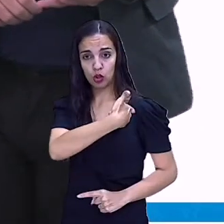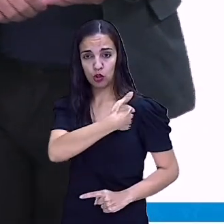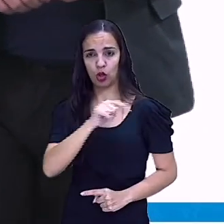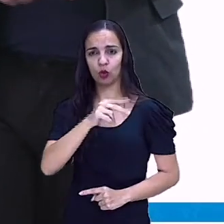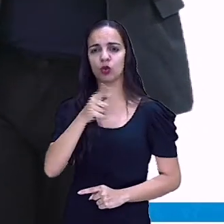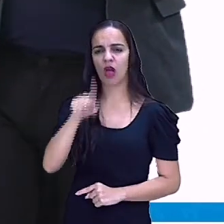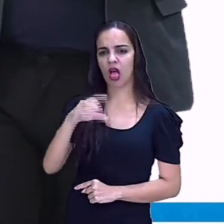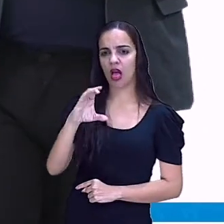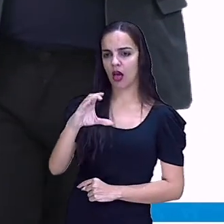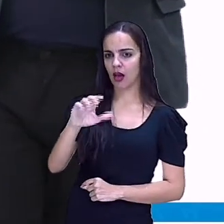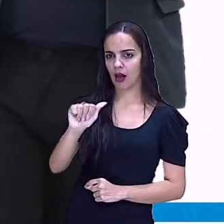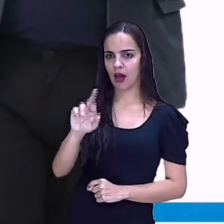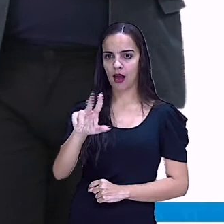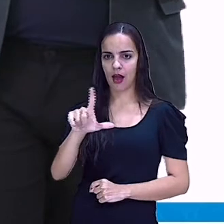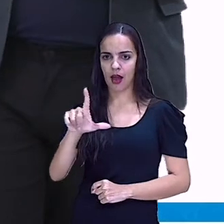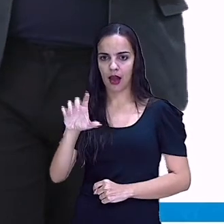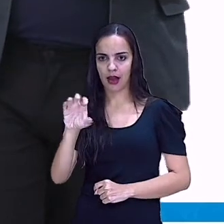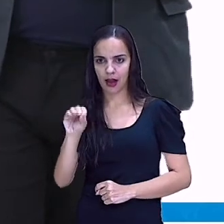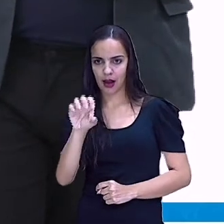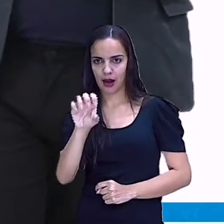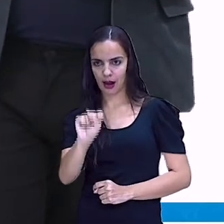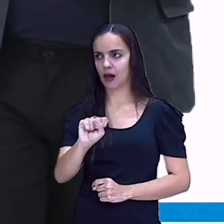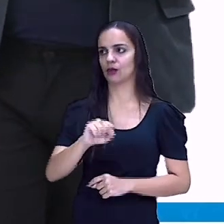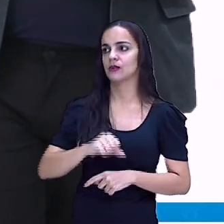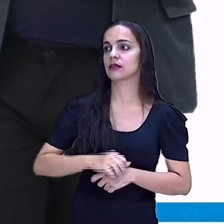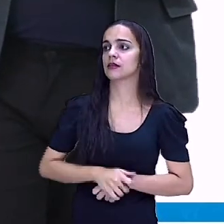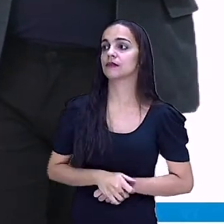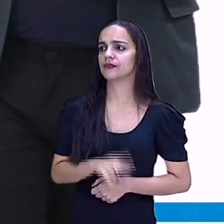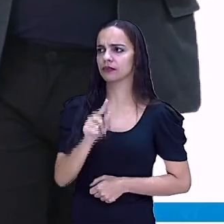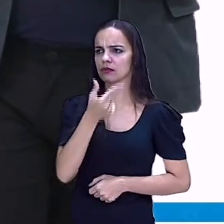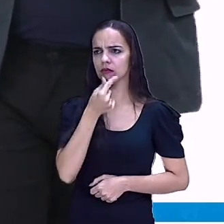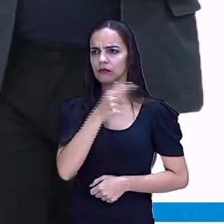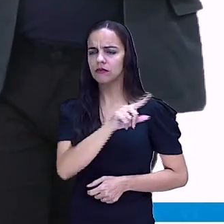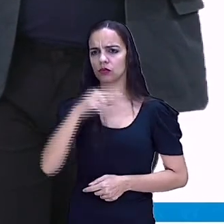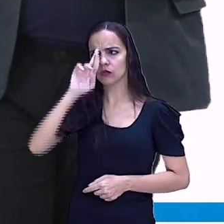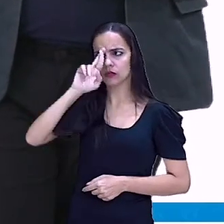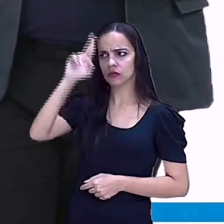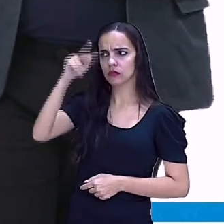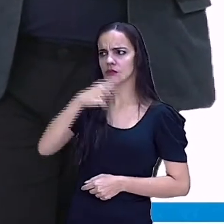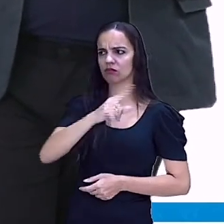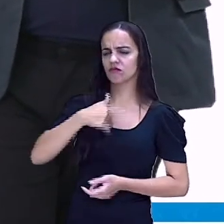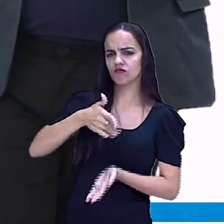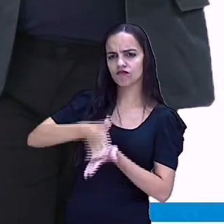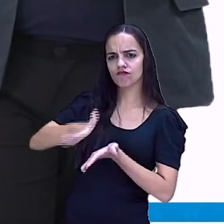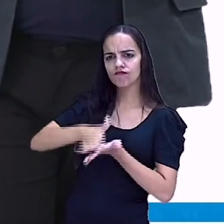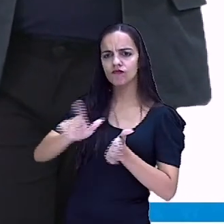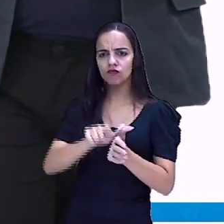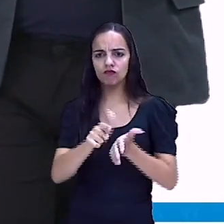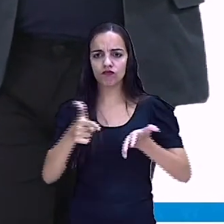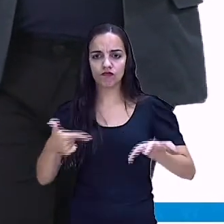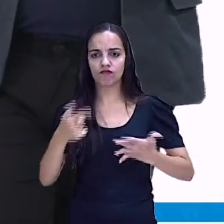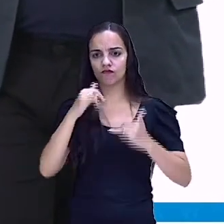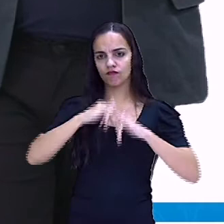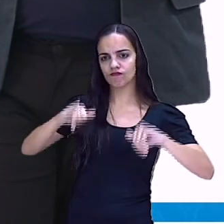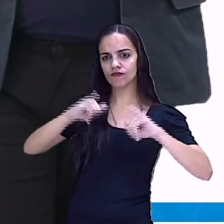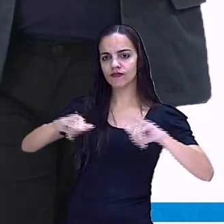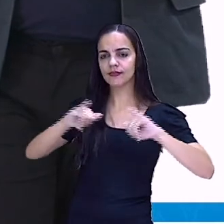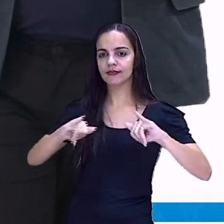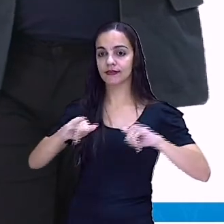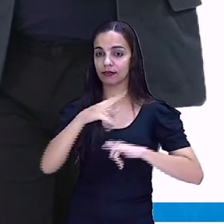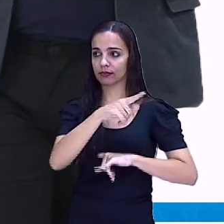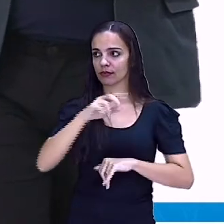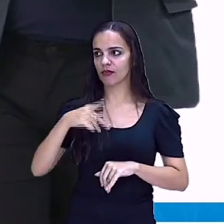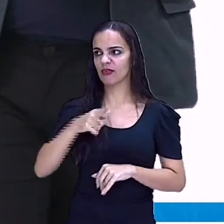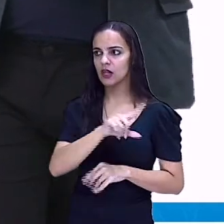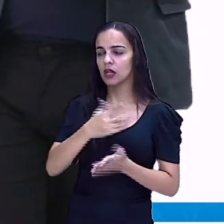e dono da Tribuna da Imprensa. Esse jornalista foi, inclusive, o